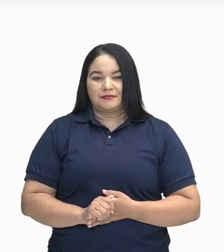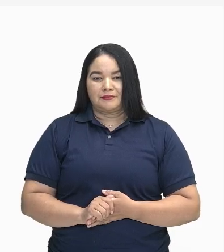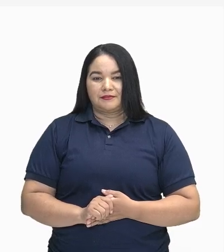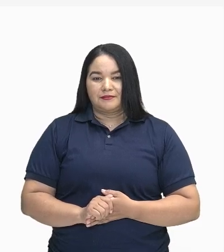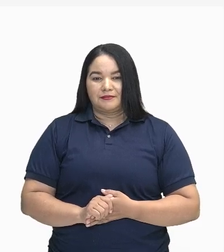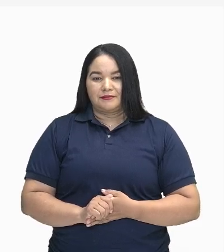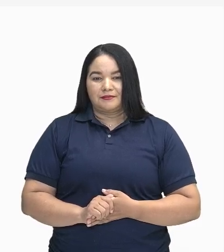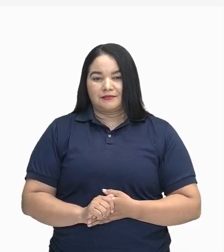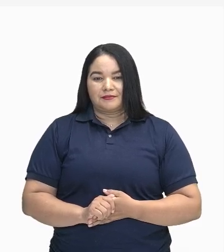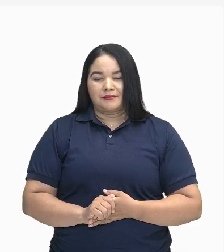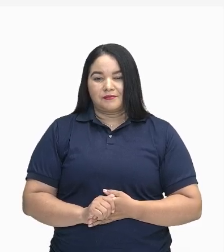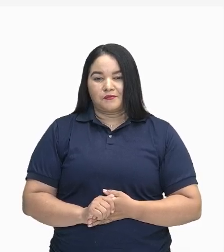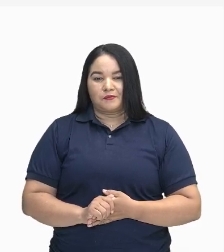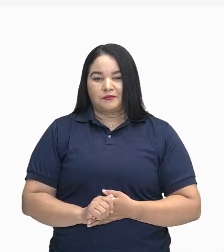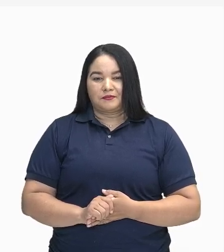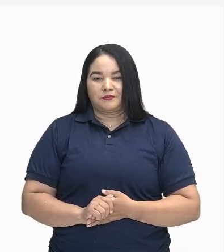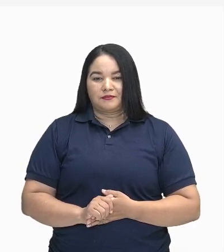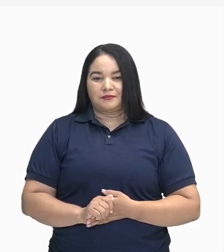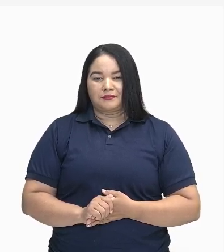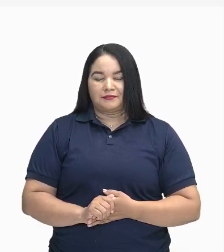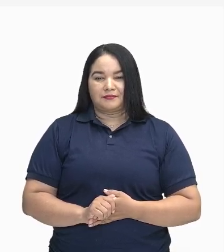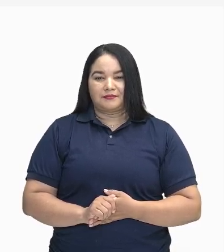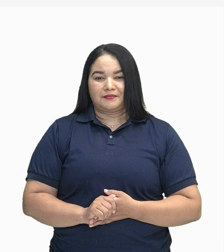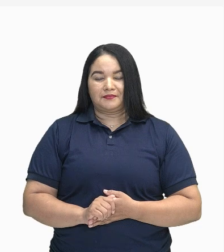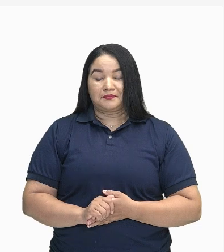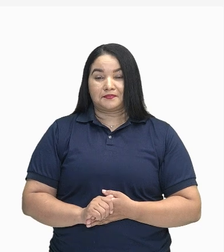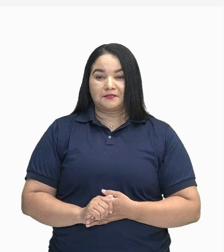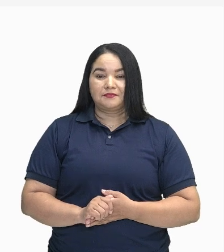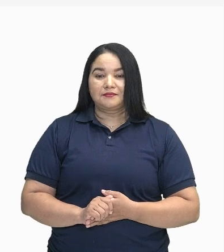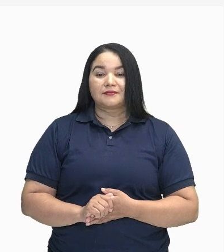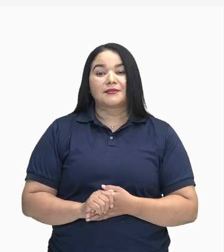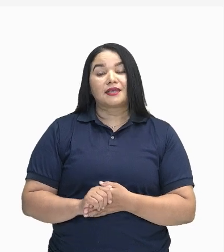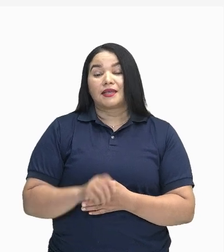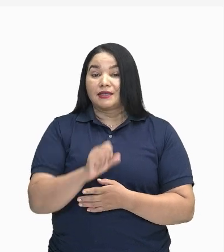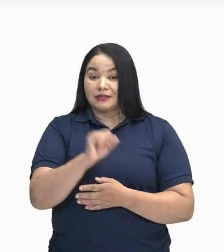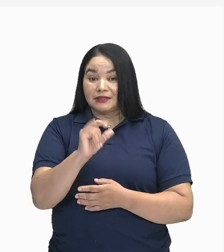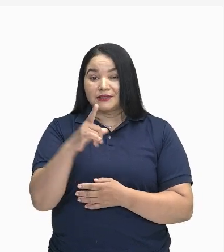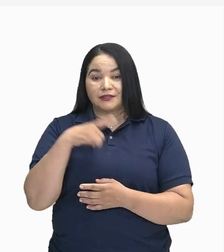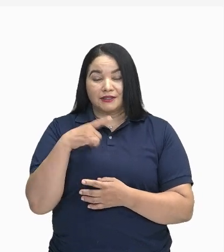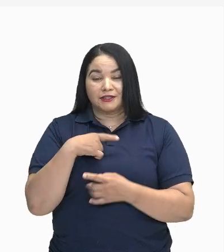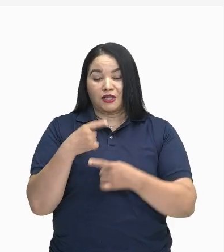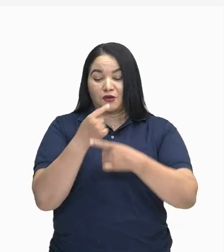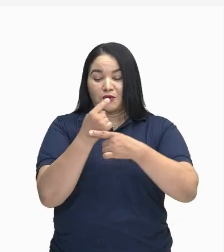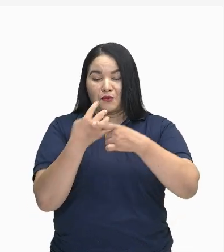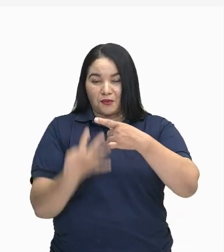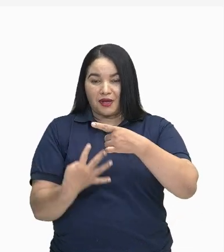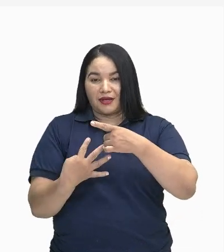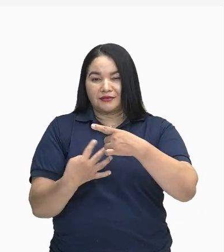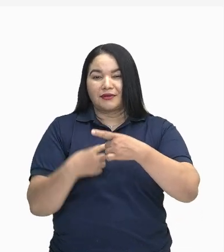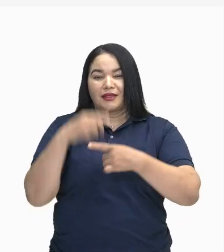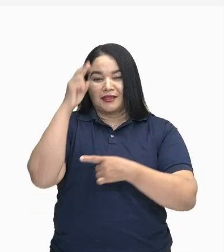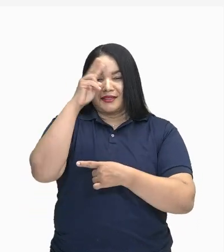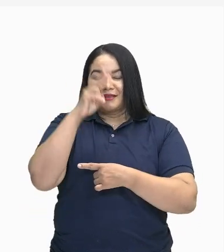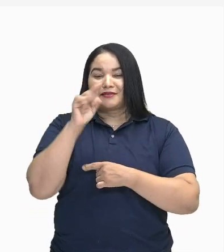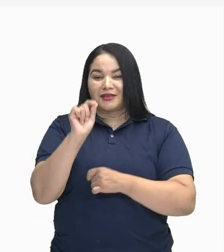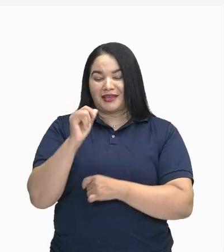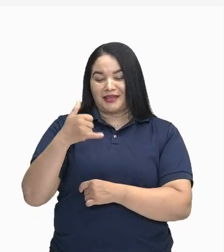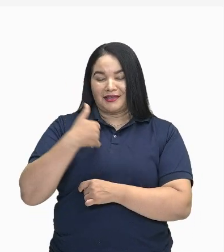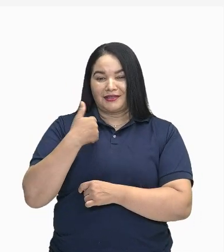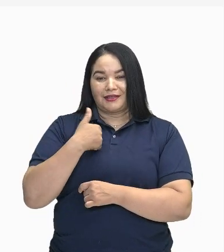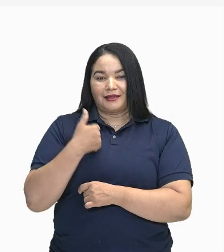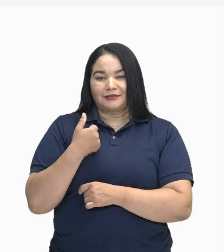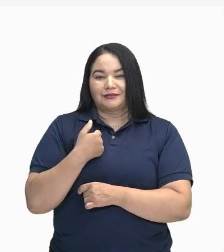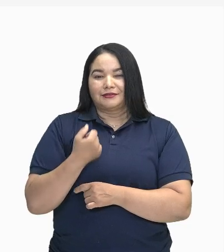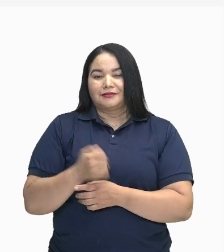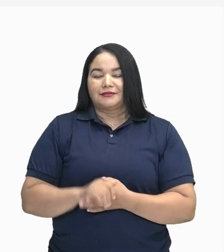a razão é 1/4, então nós podemos dizer que Fátima é o estudo dessa razão é que a idade de Fátima é 1/4 da idade